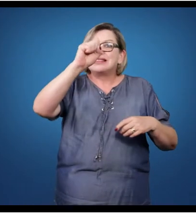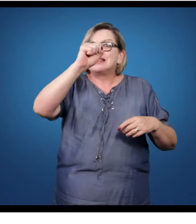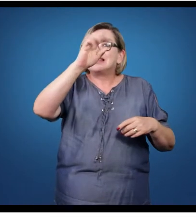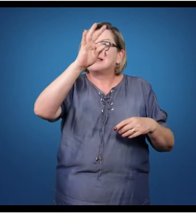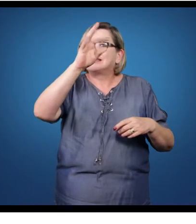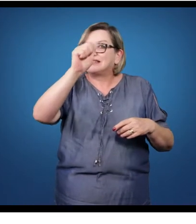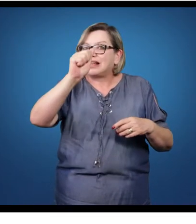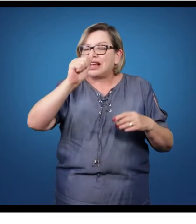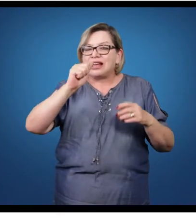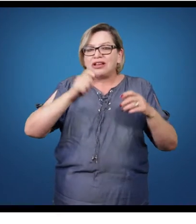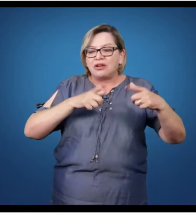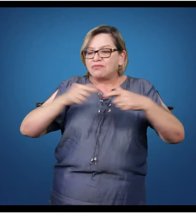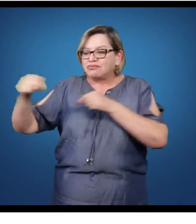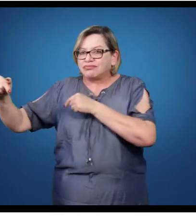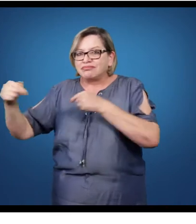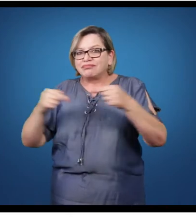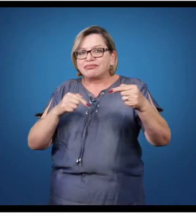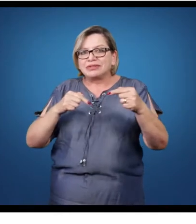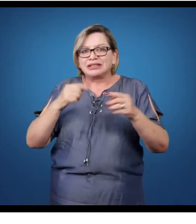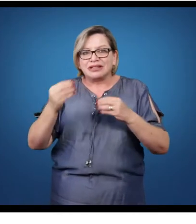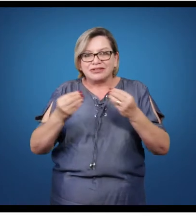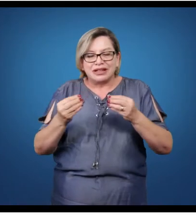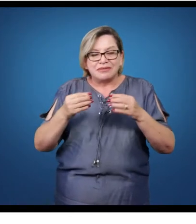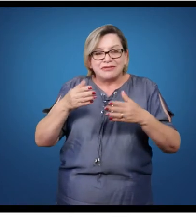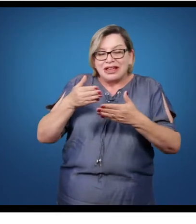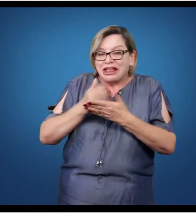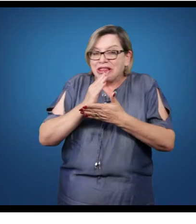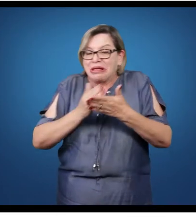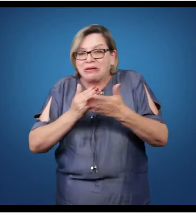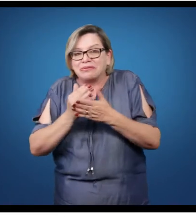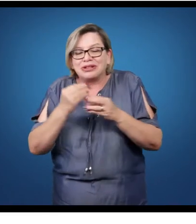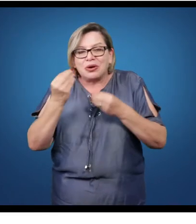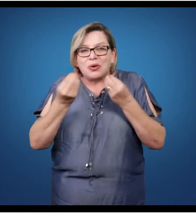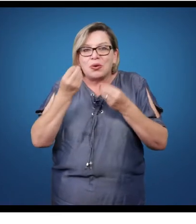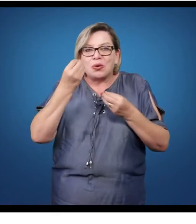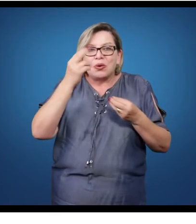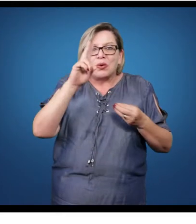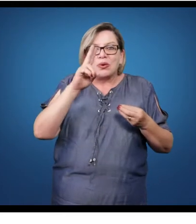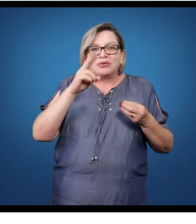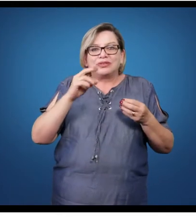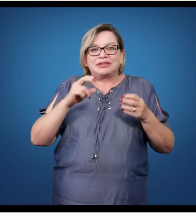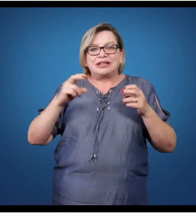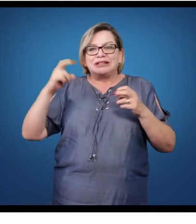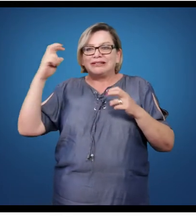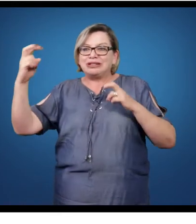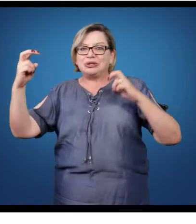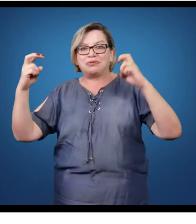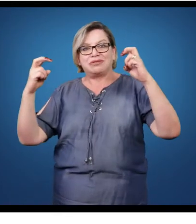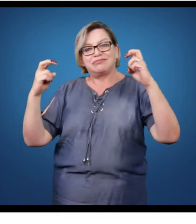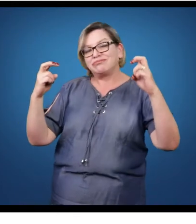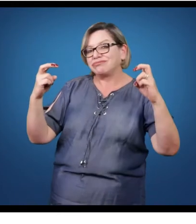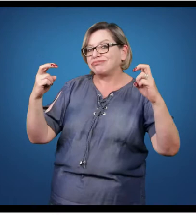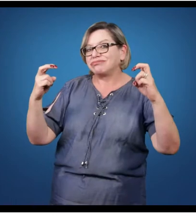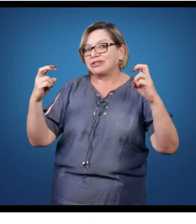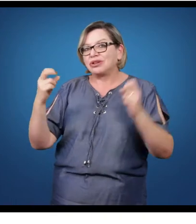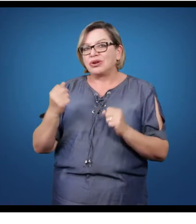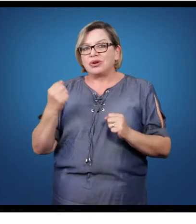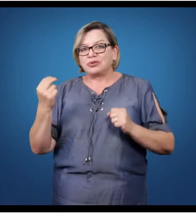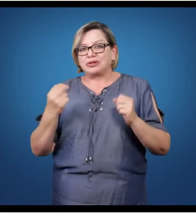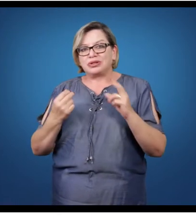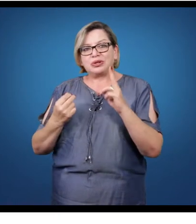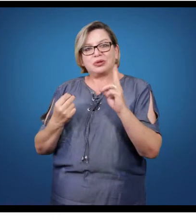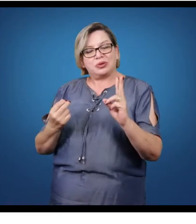aluno que é o time contrário para trabalhar ou vocês colocam fazem cinco contra 52 na